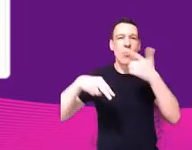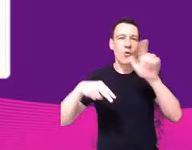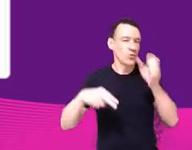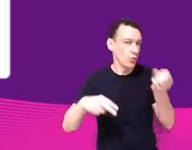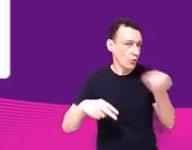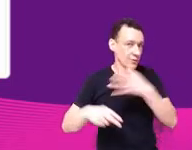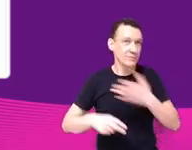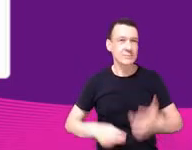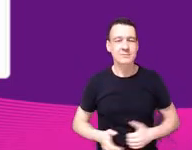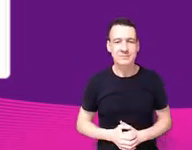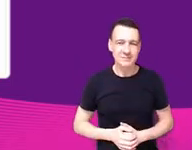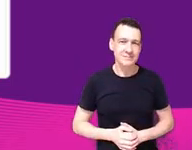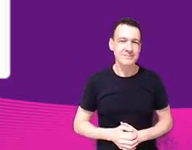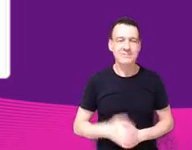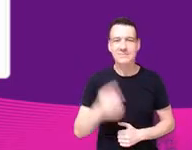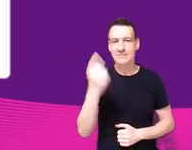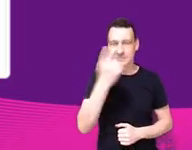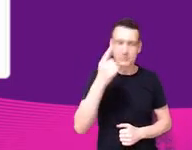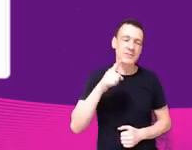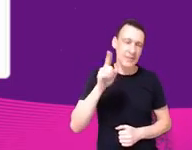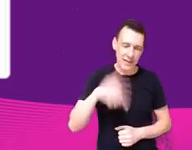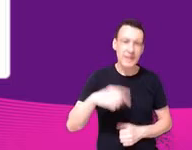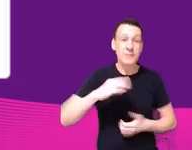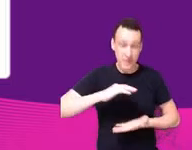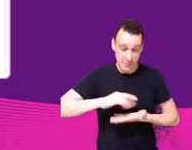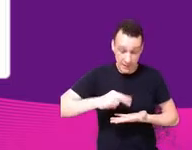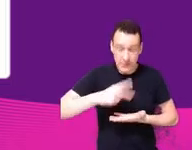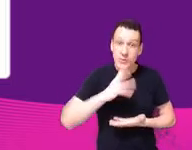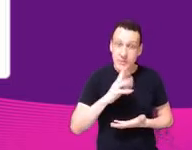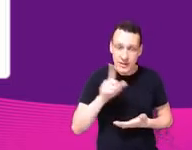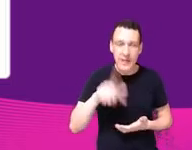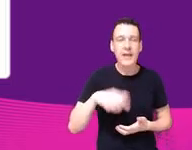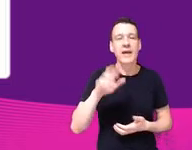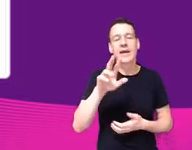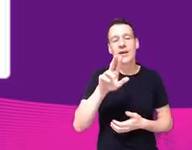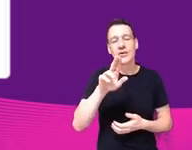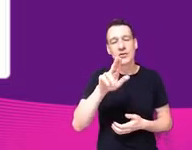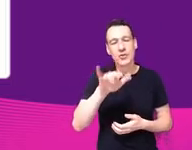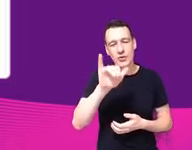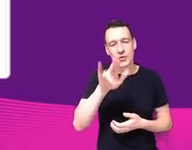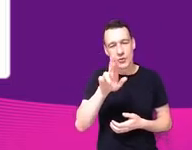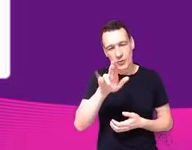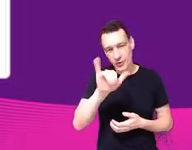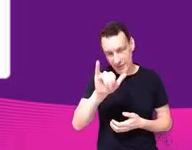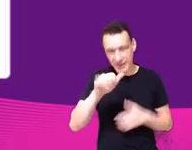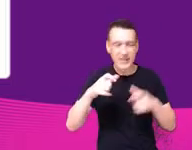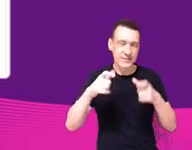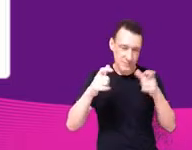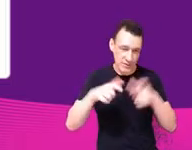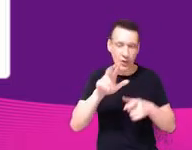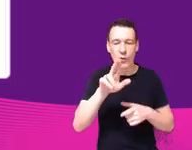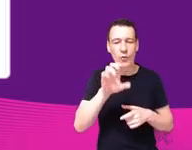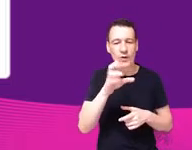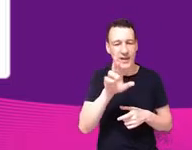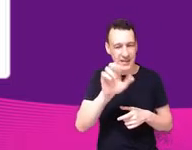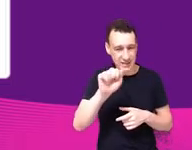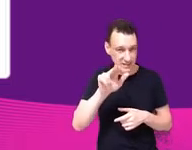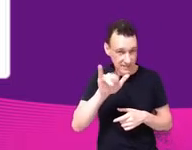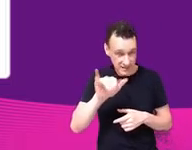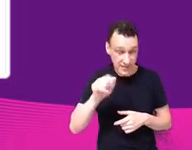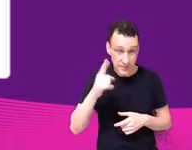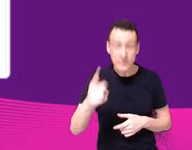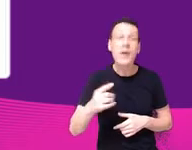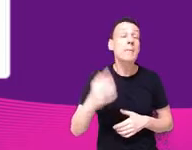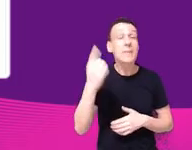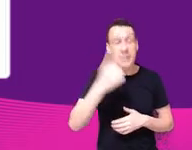na Ucrânia por Yuri Voronov em 1933. E o primeiro transplante renal com doador vivo